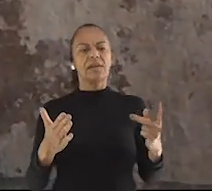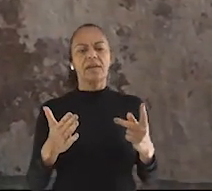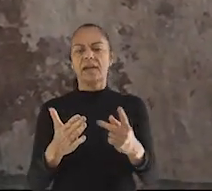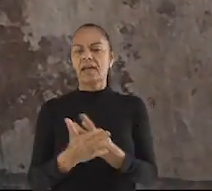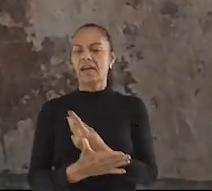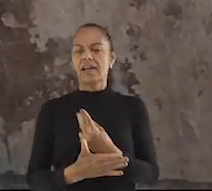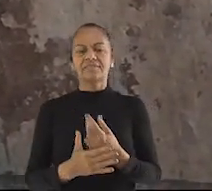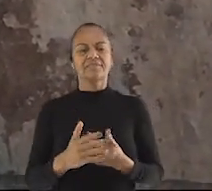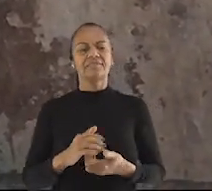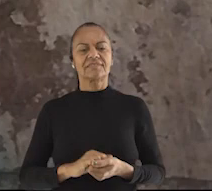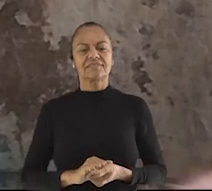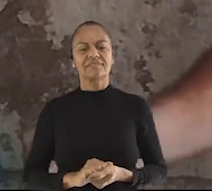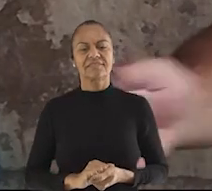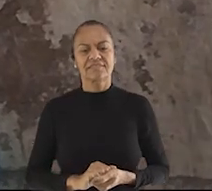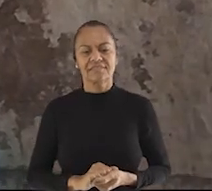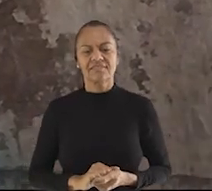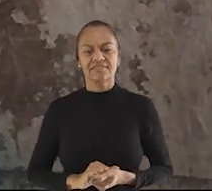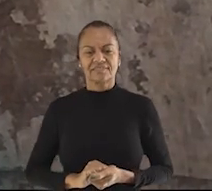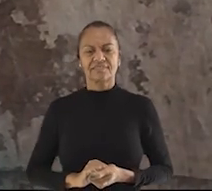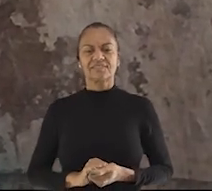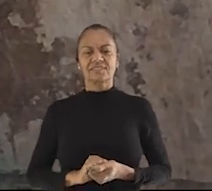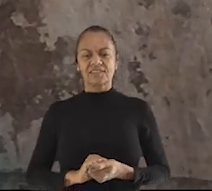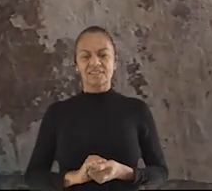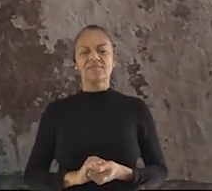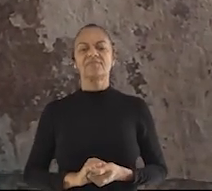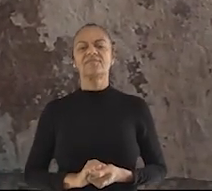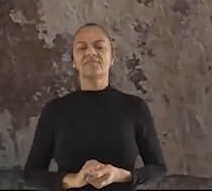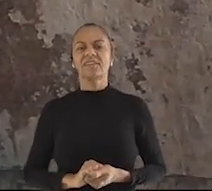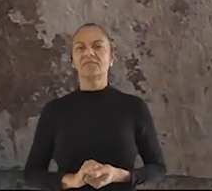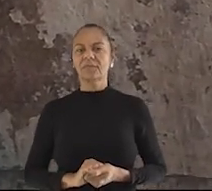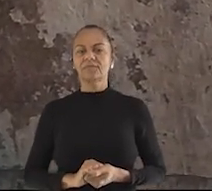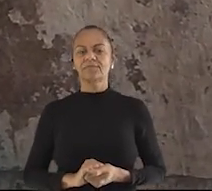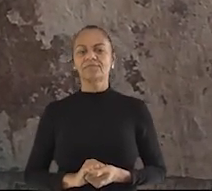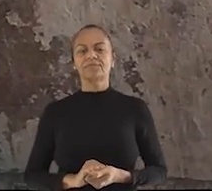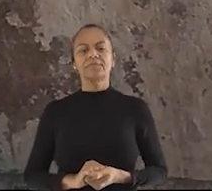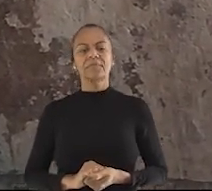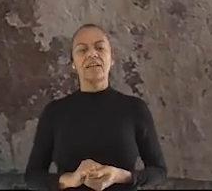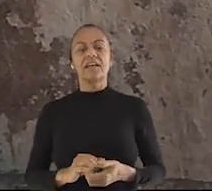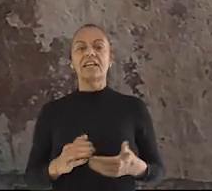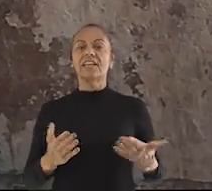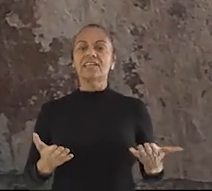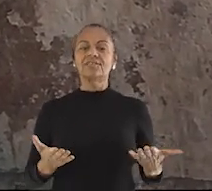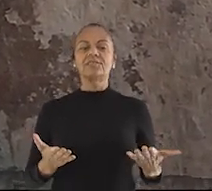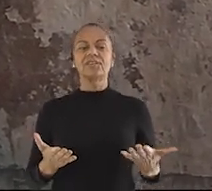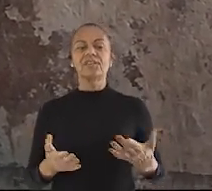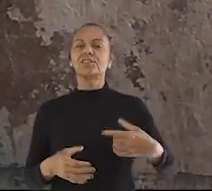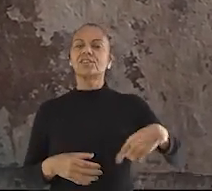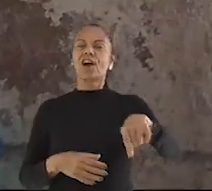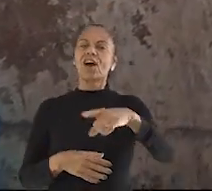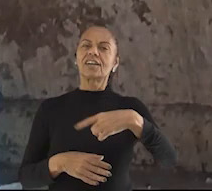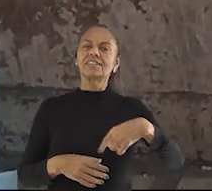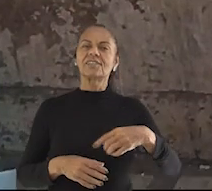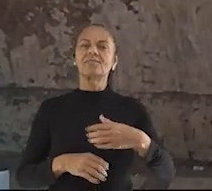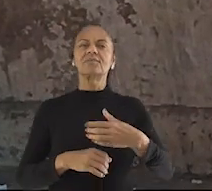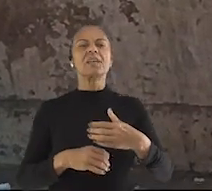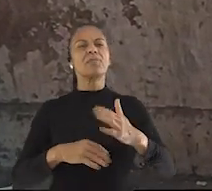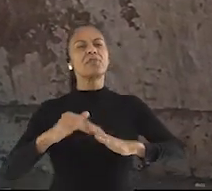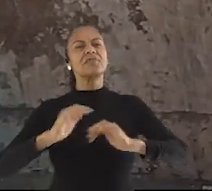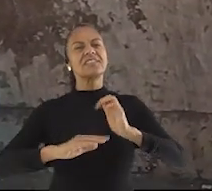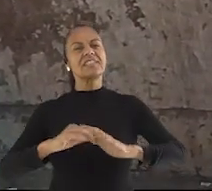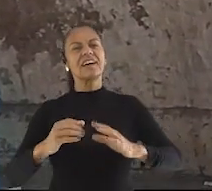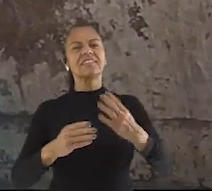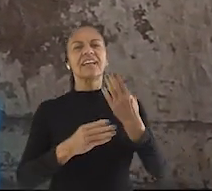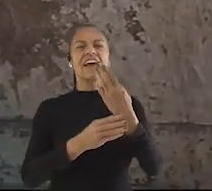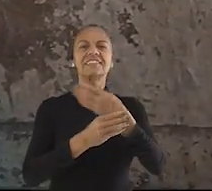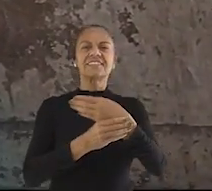menos certo para não ter erro e ficar menos provável você errar. E com